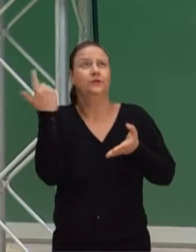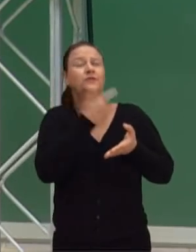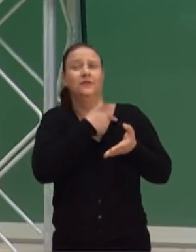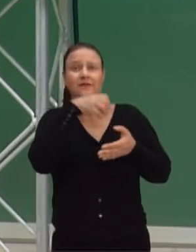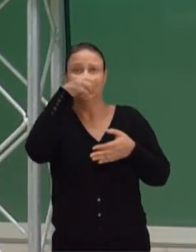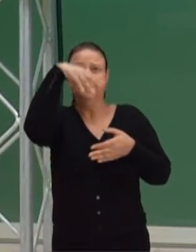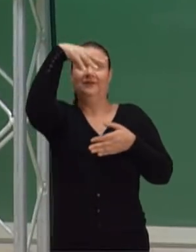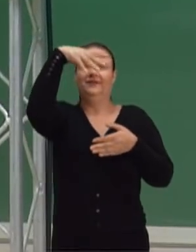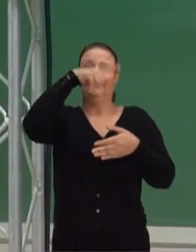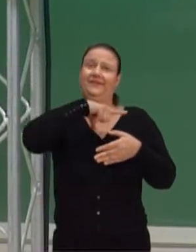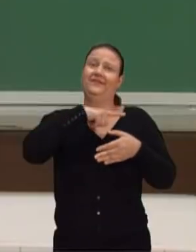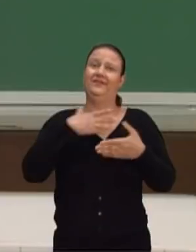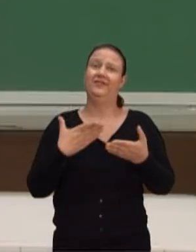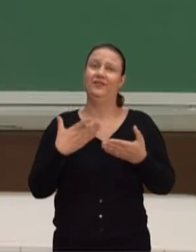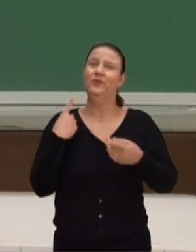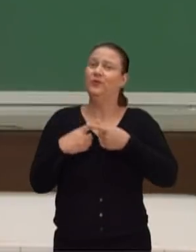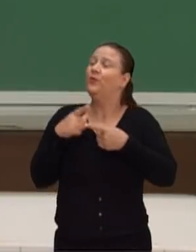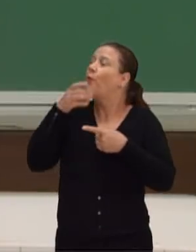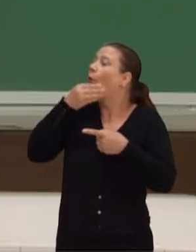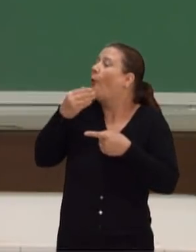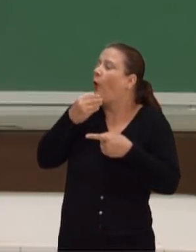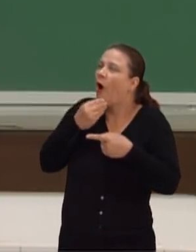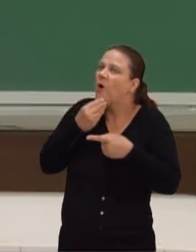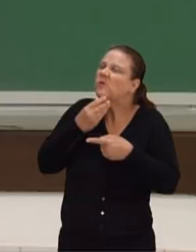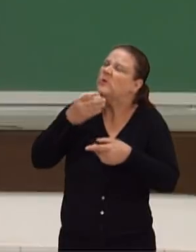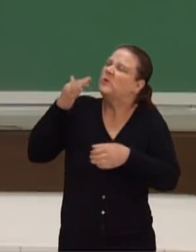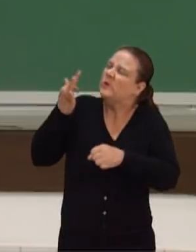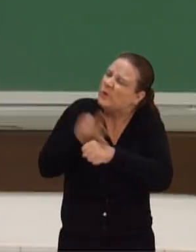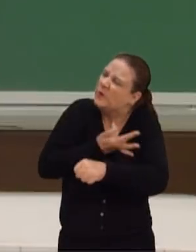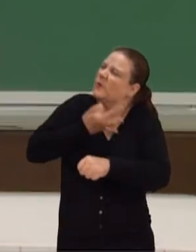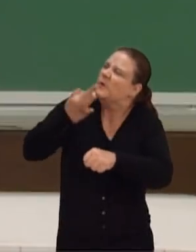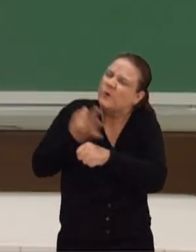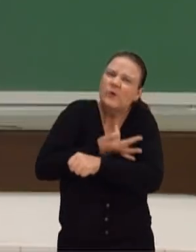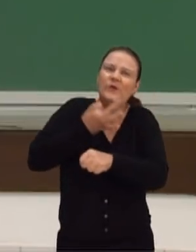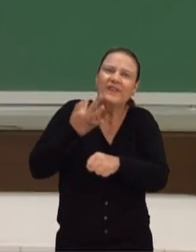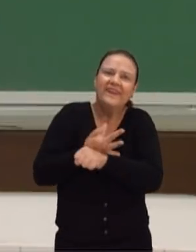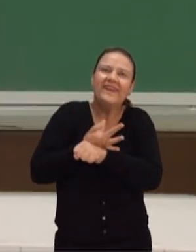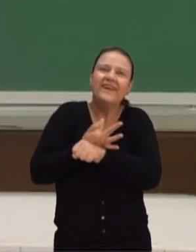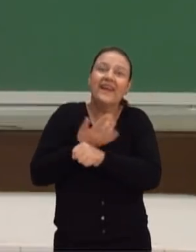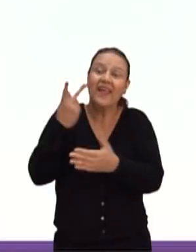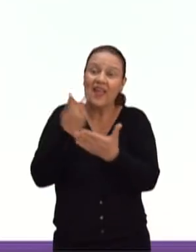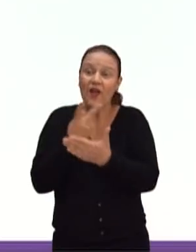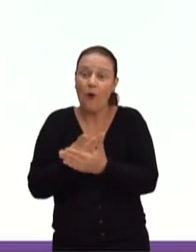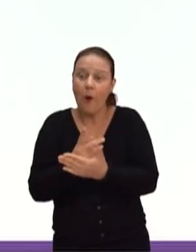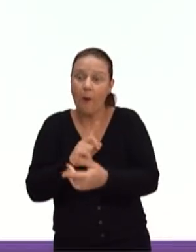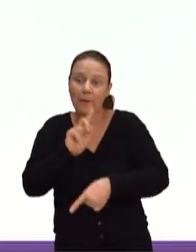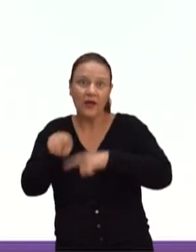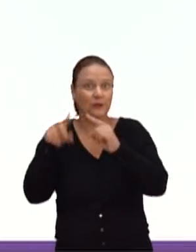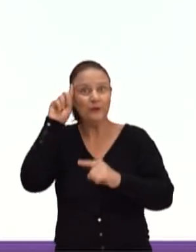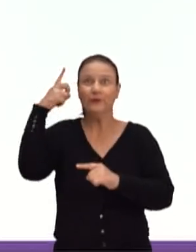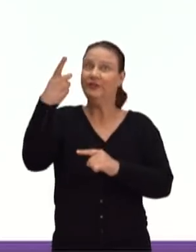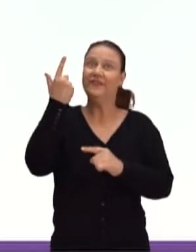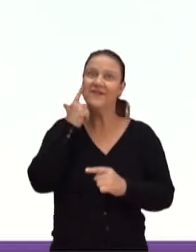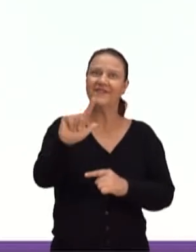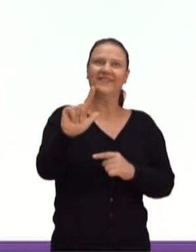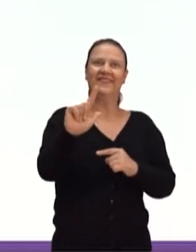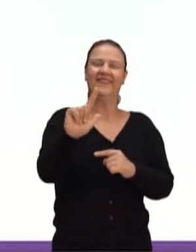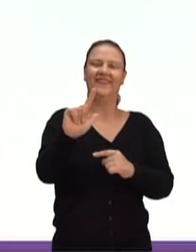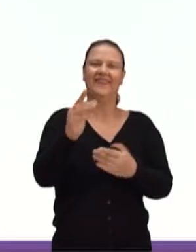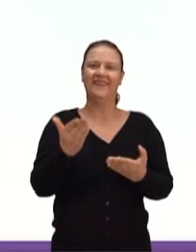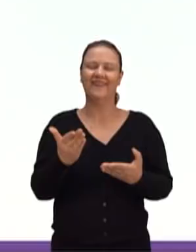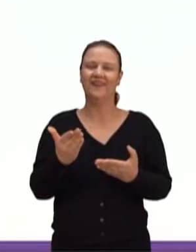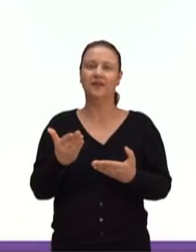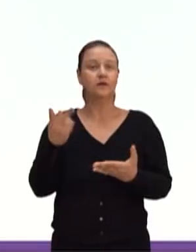desse cara que errou e trouxe para nós. Enfim, errar faz parte do processo